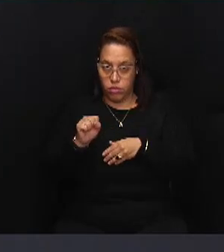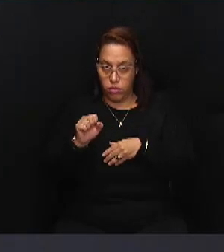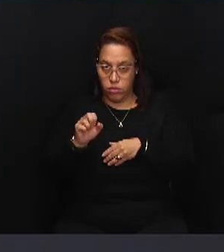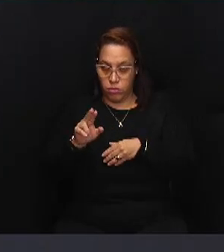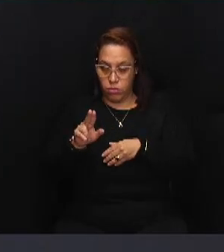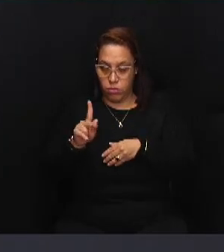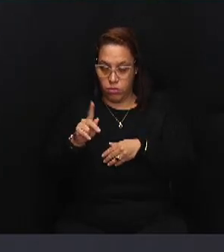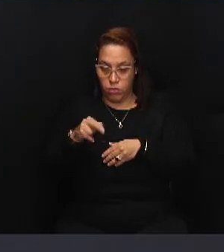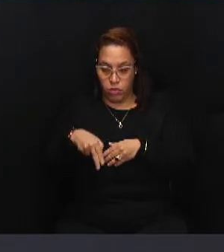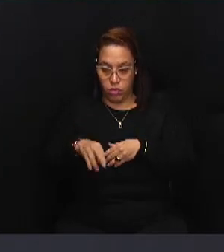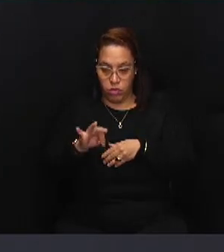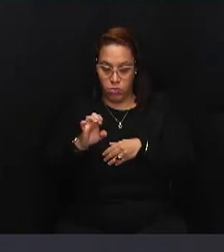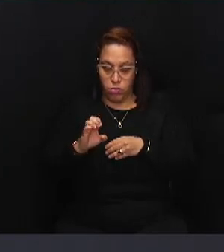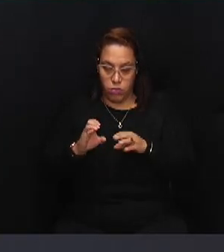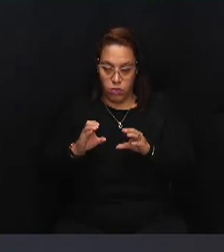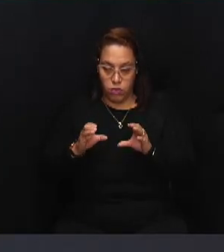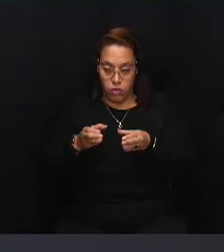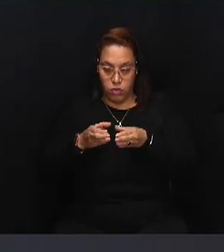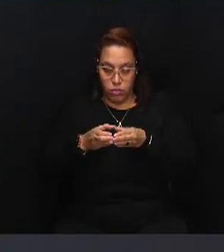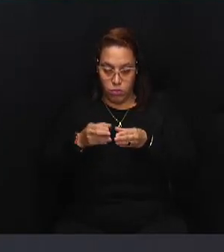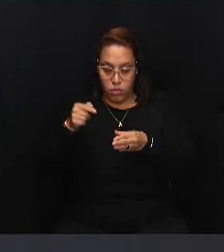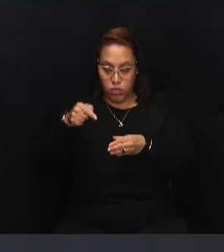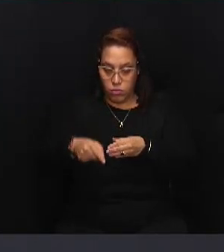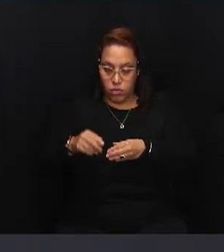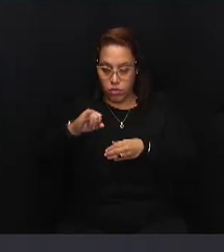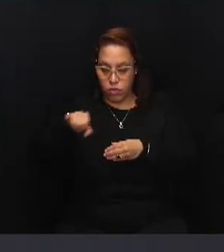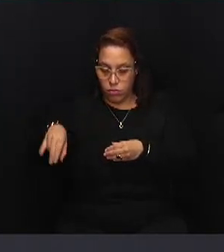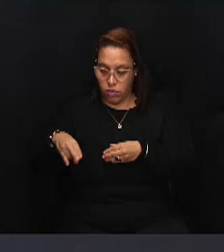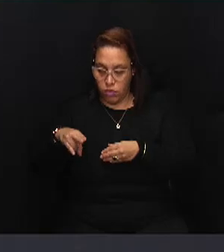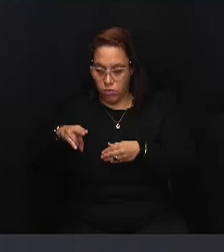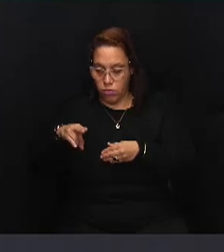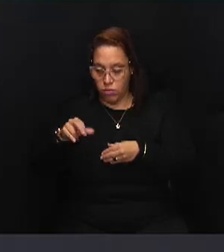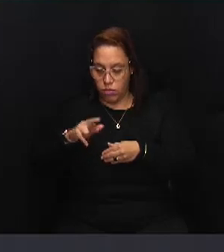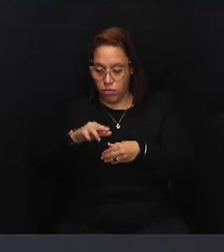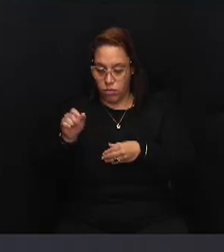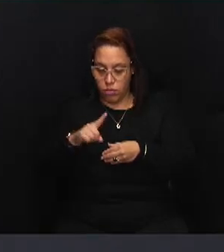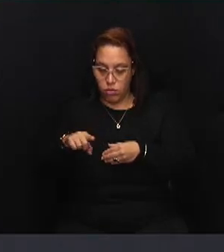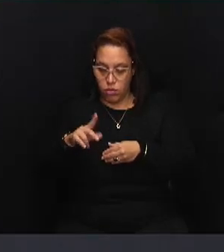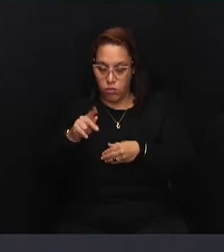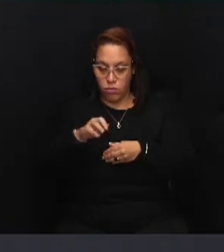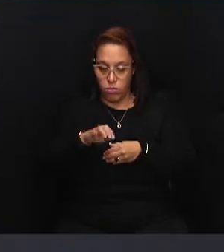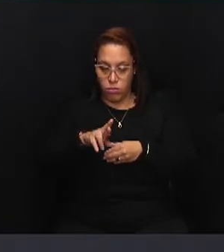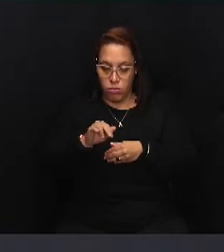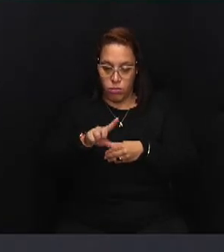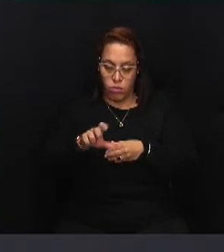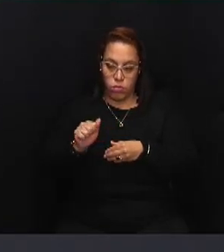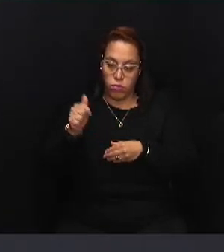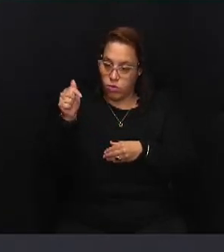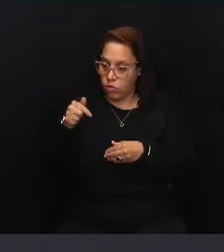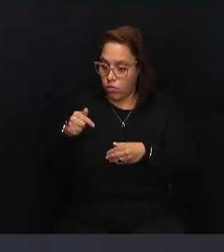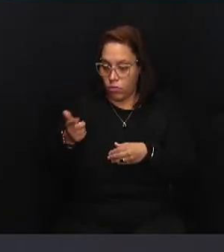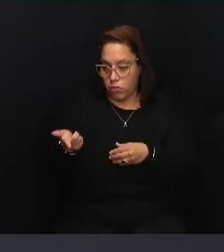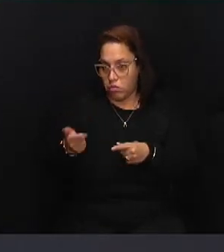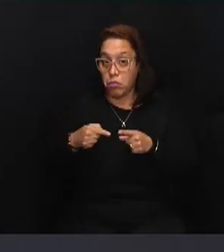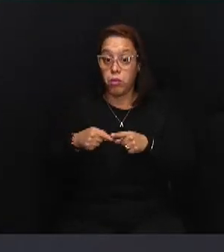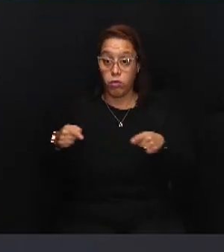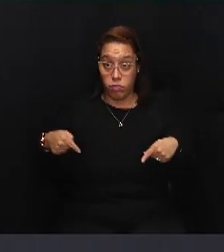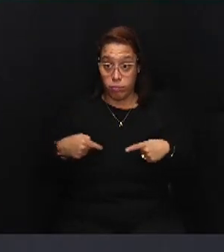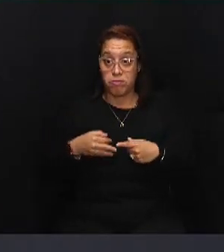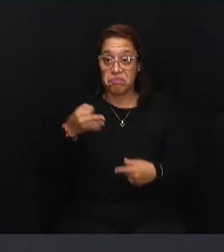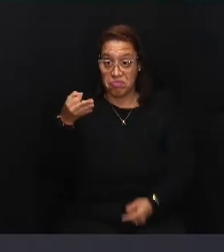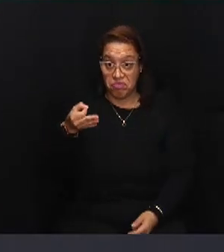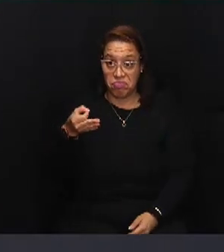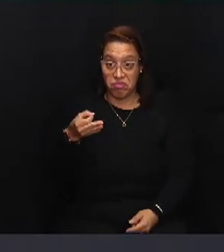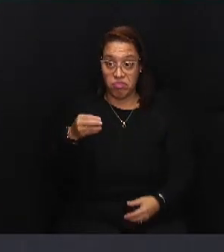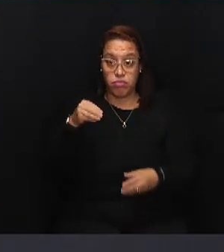muito ativa esta comissão. E aqui, como disse o Juarez, doutora Carla, é o espaço ideal